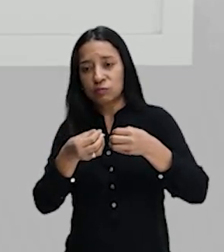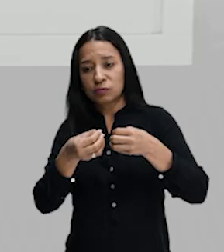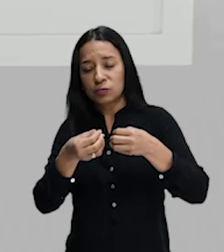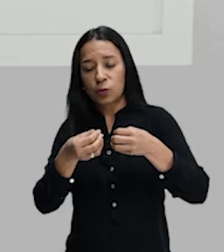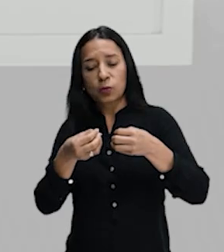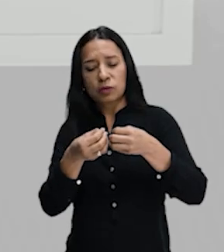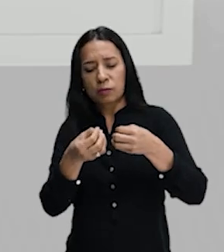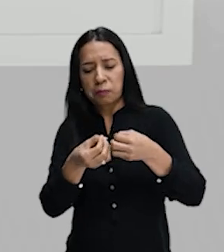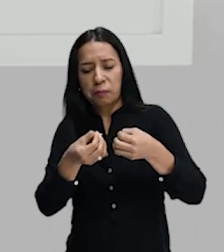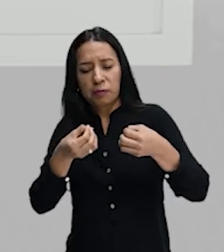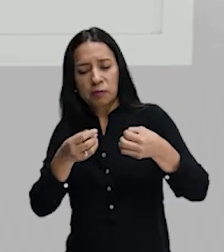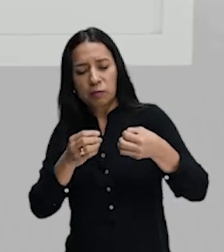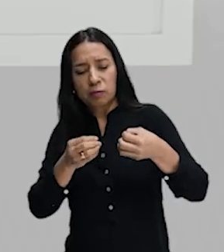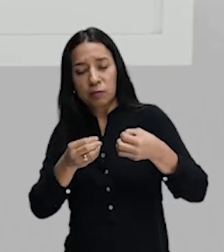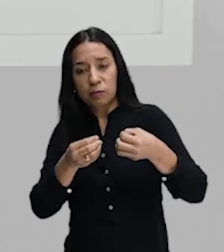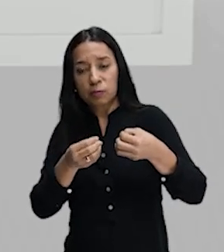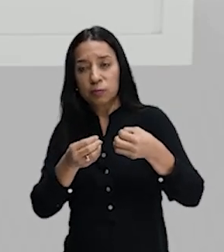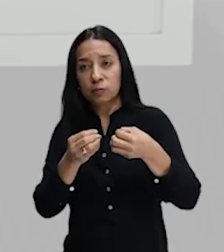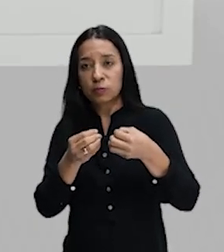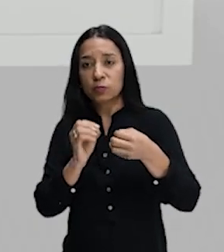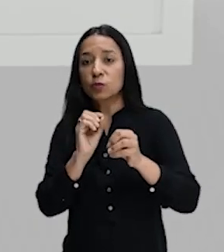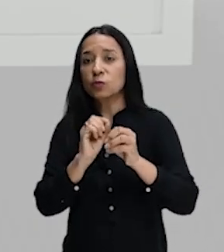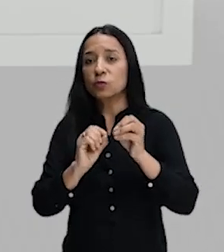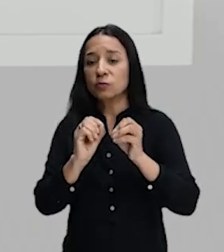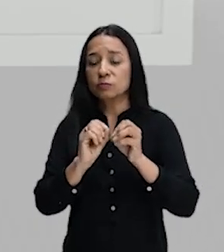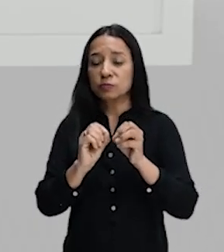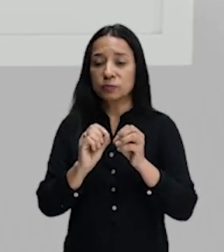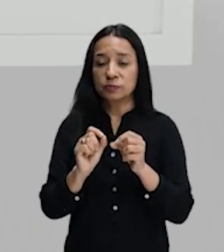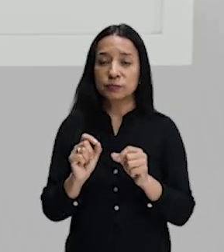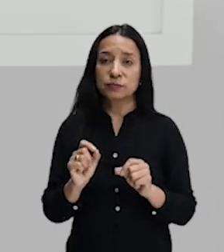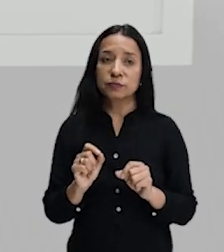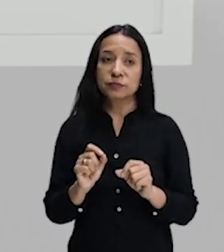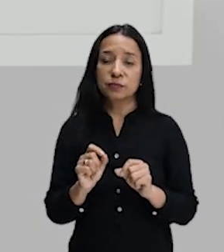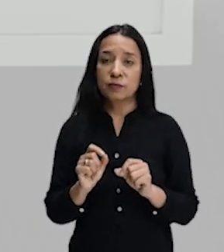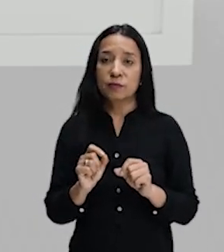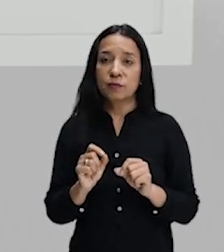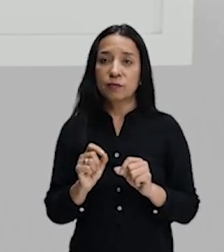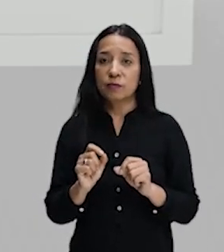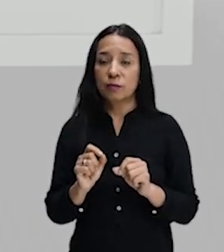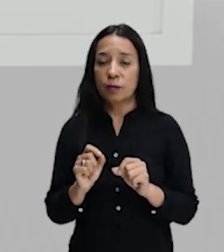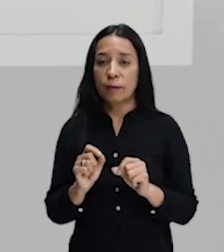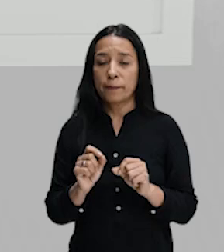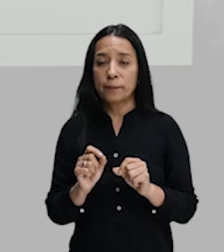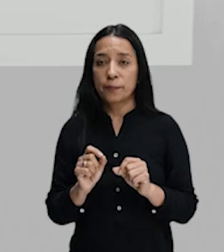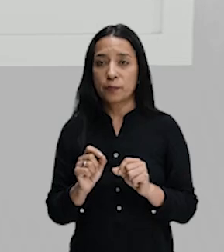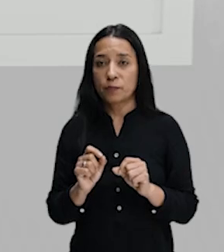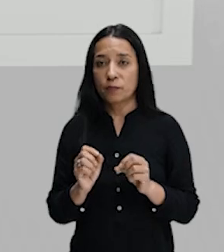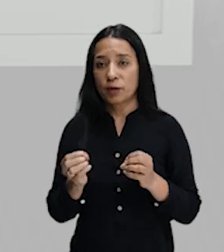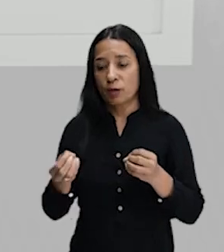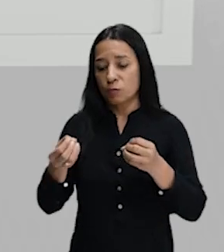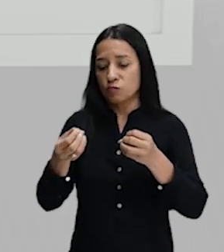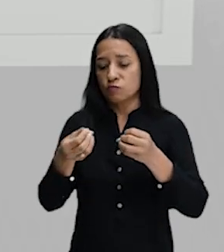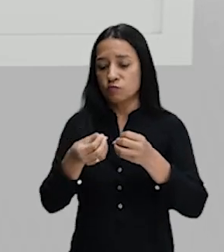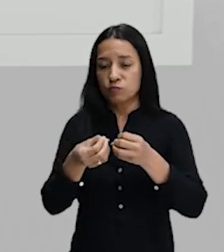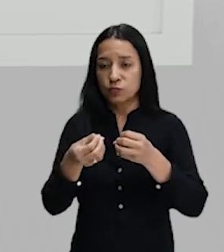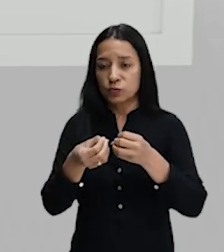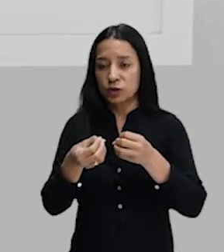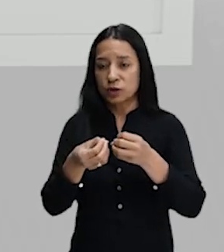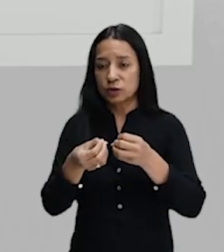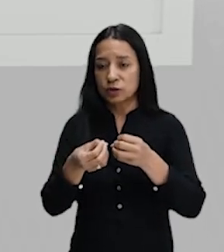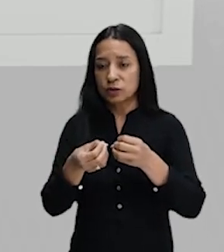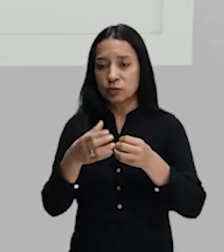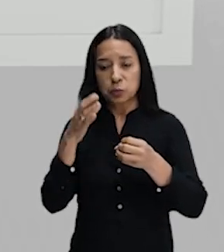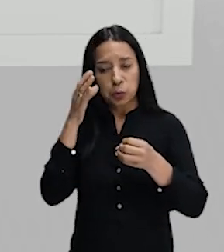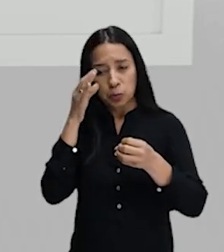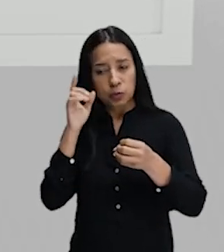consegue perceber, né, o que vai mais além, é que o fato, né, de eles não se atrair não é a única